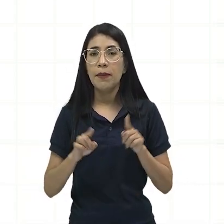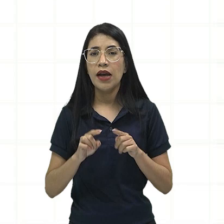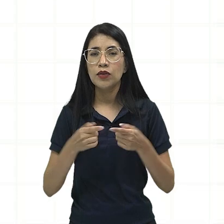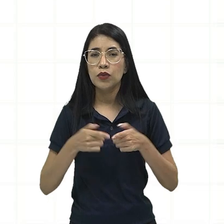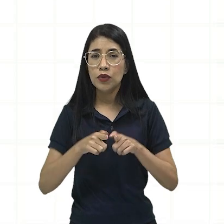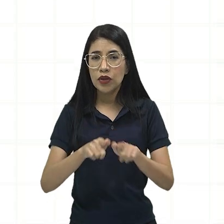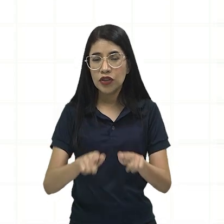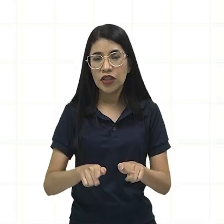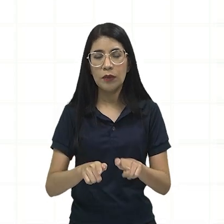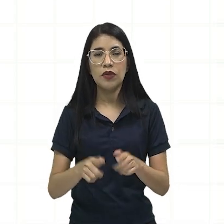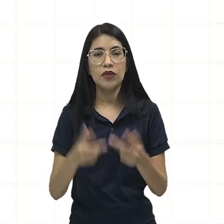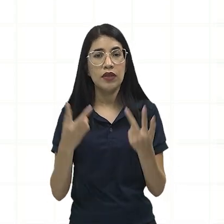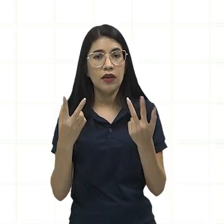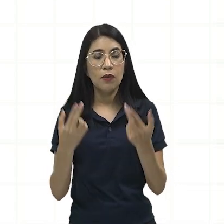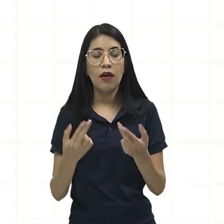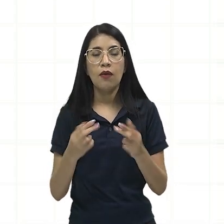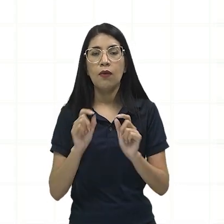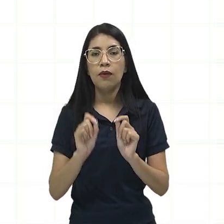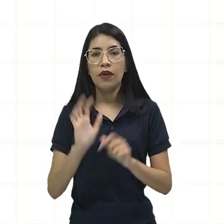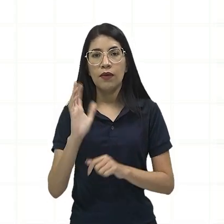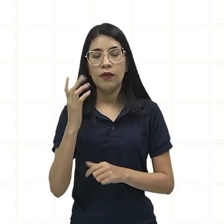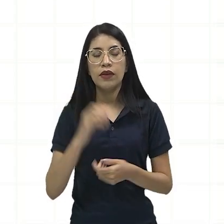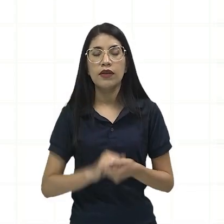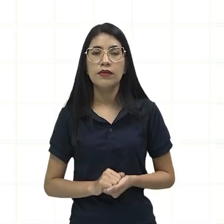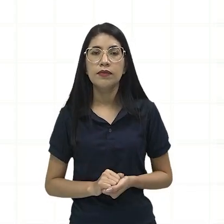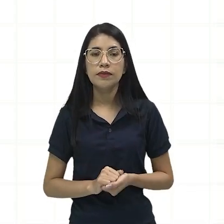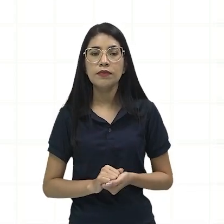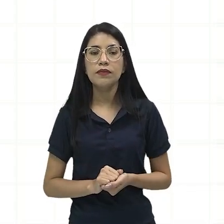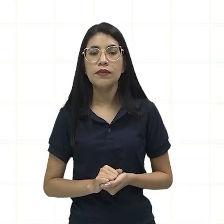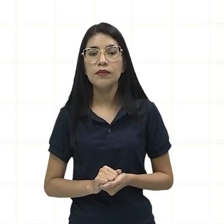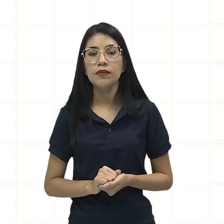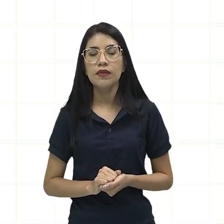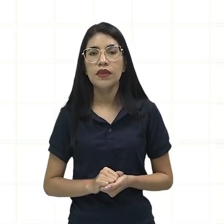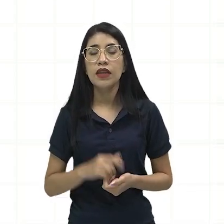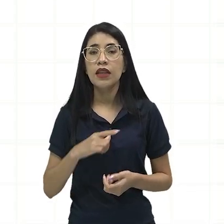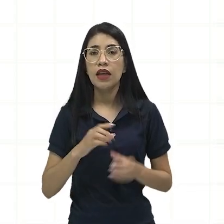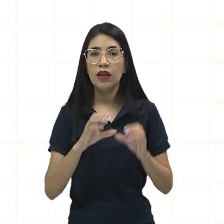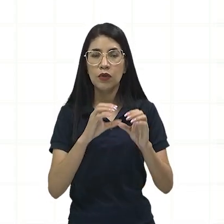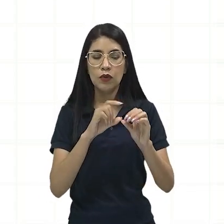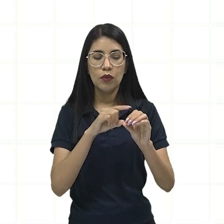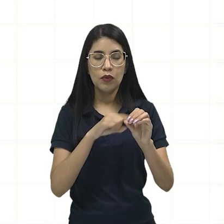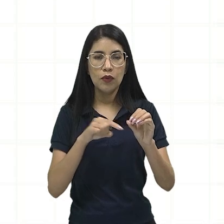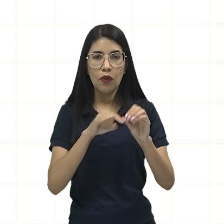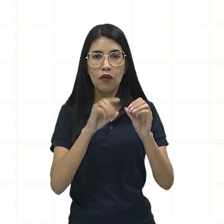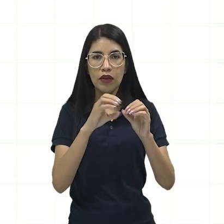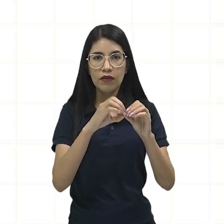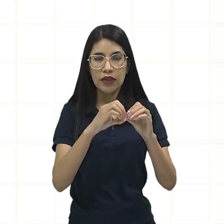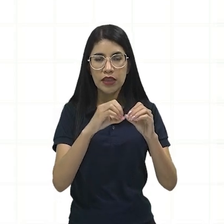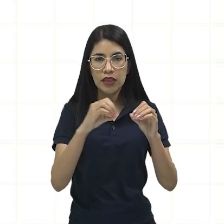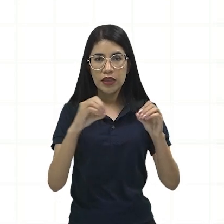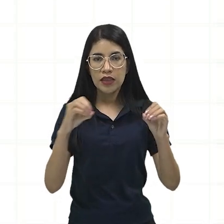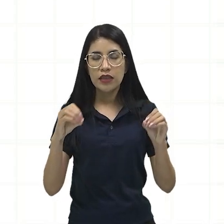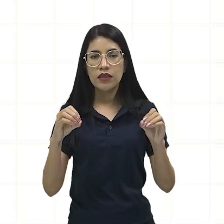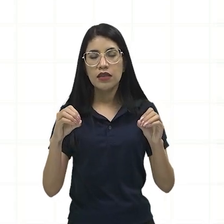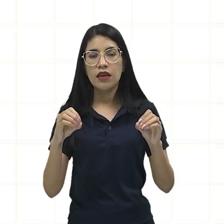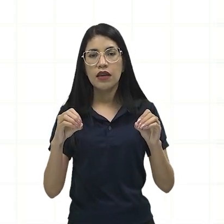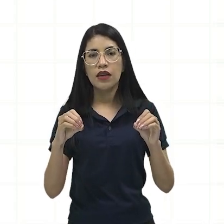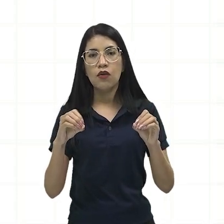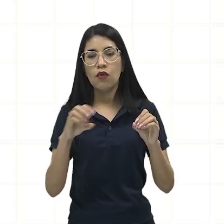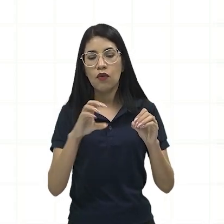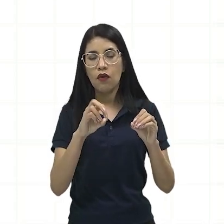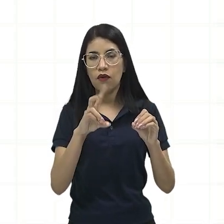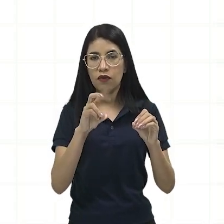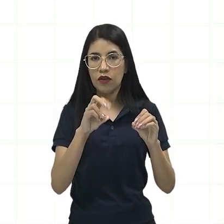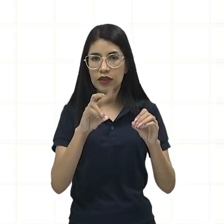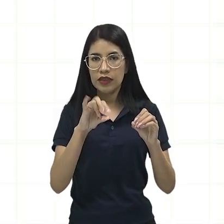idênticos é quando ocorre nos primeiros processos de divisão celular, a divisão do mesmo